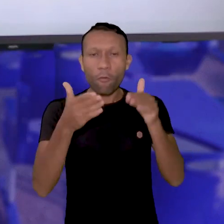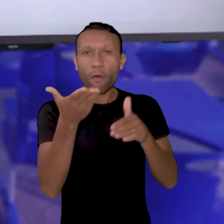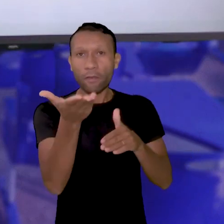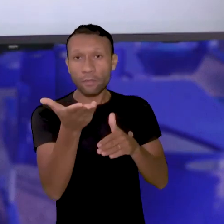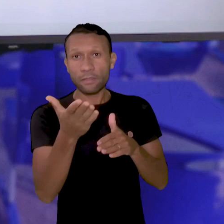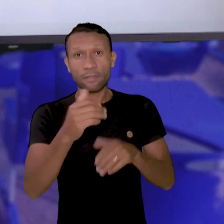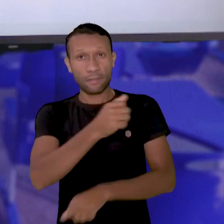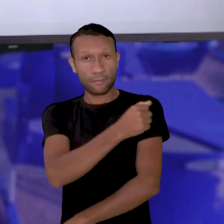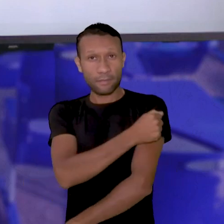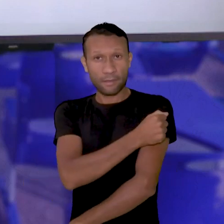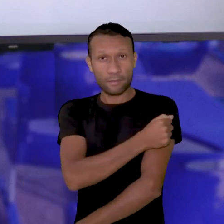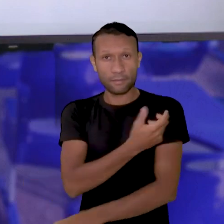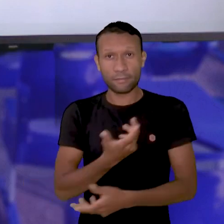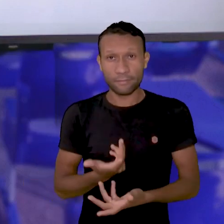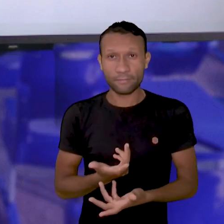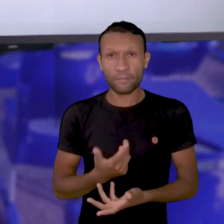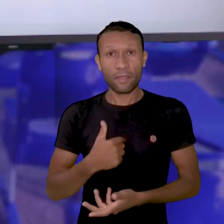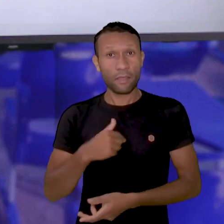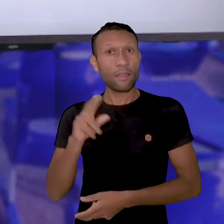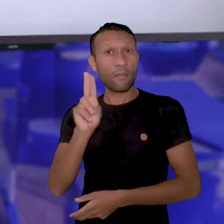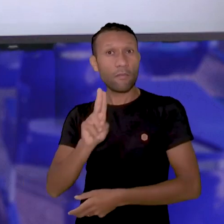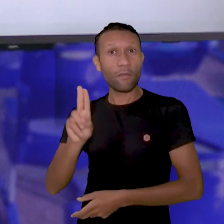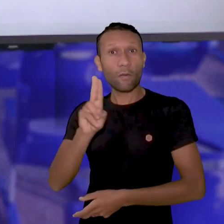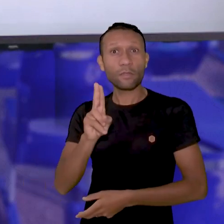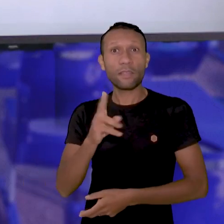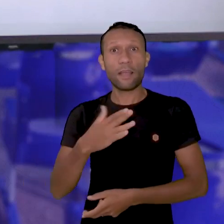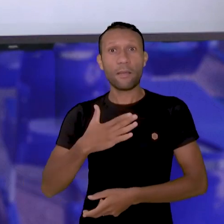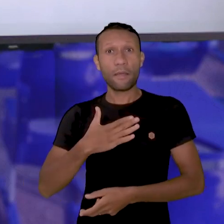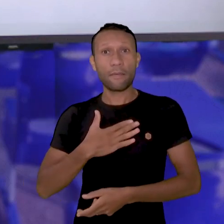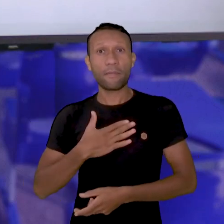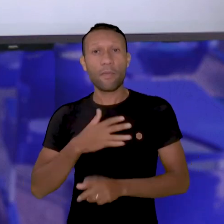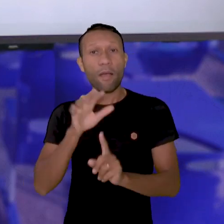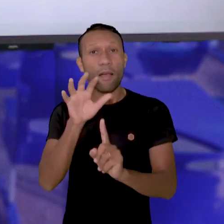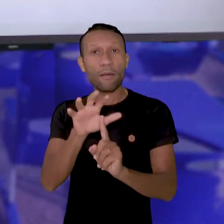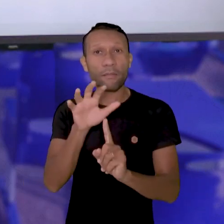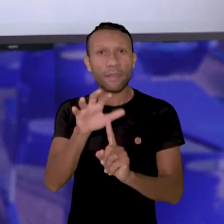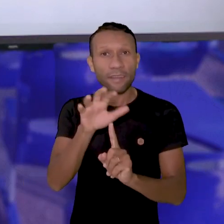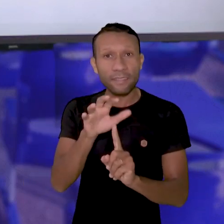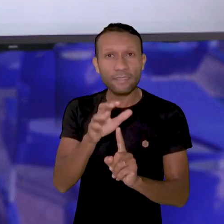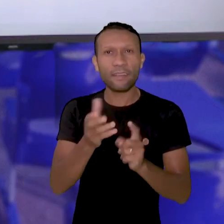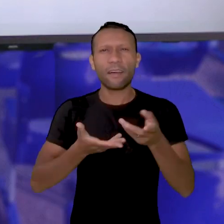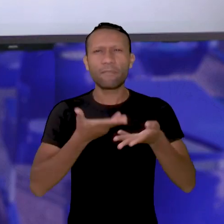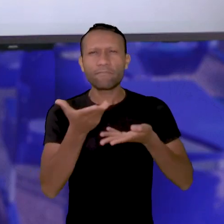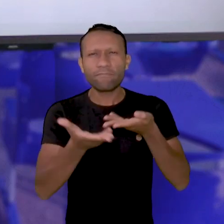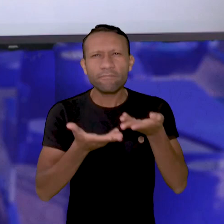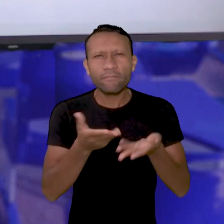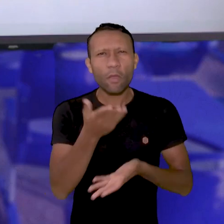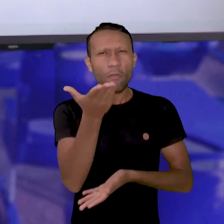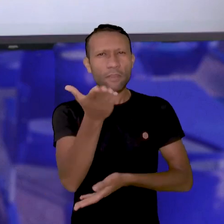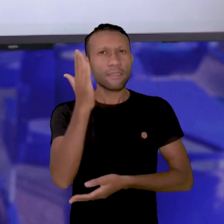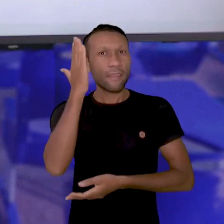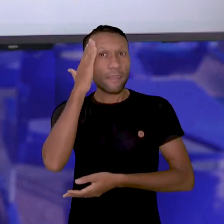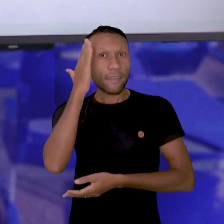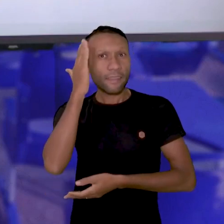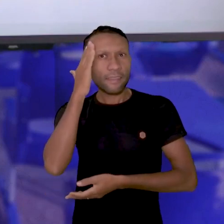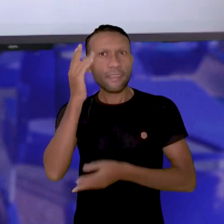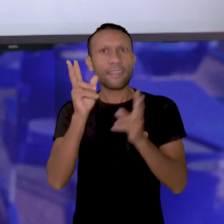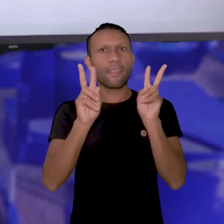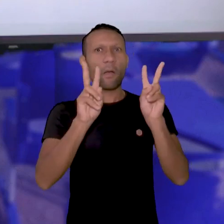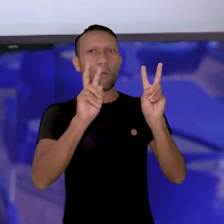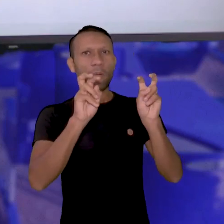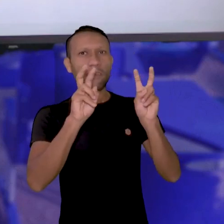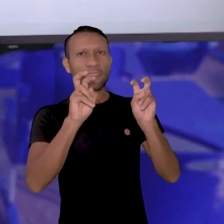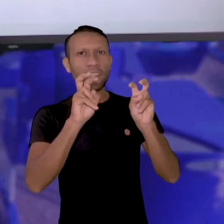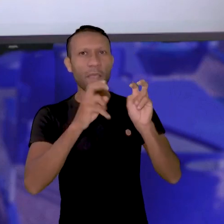os estudantes. Então, eu vou usar a minha argumentação para fazer com que vocês entendam o assunto que eu estou